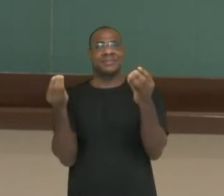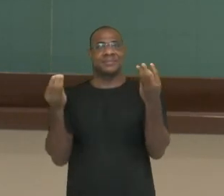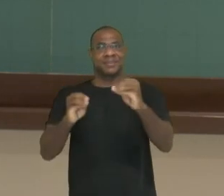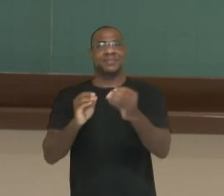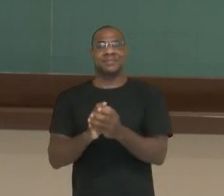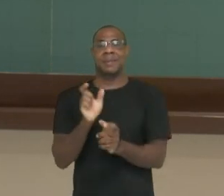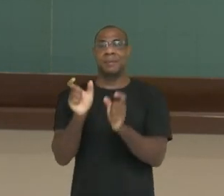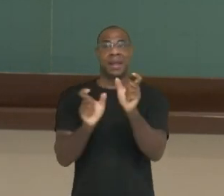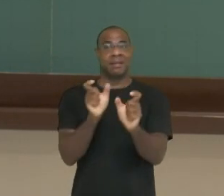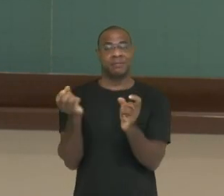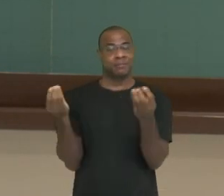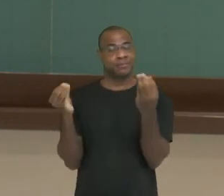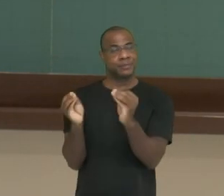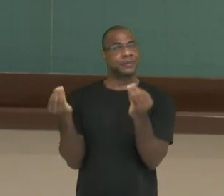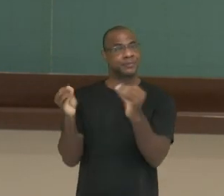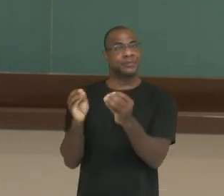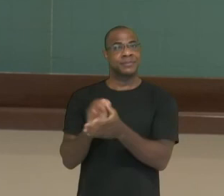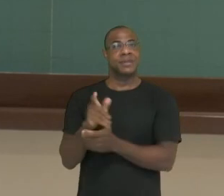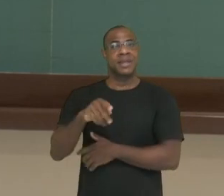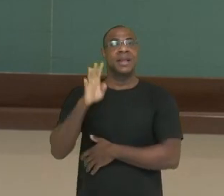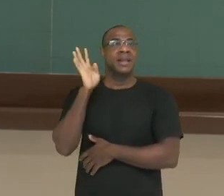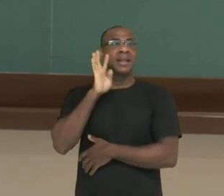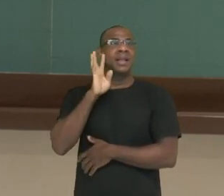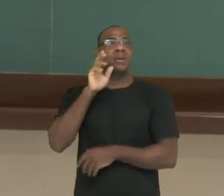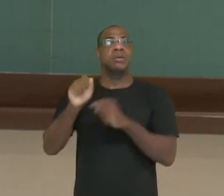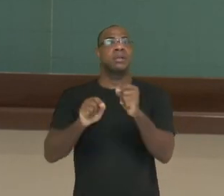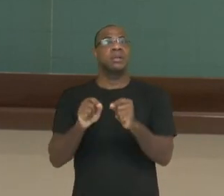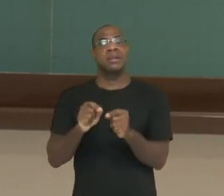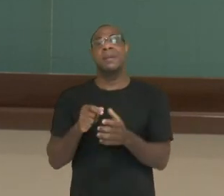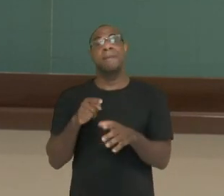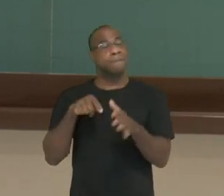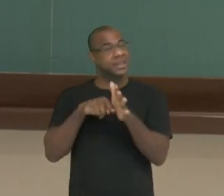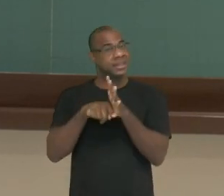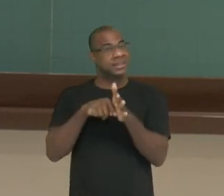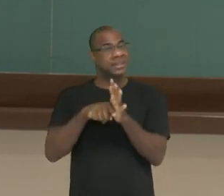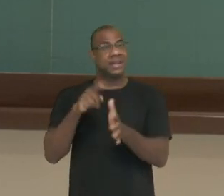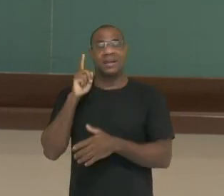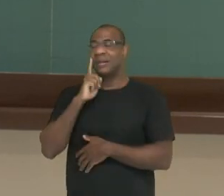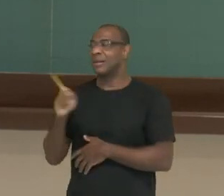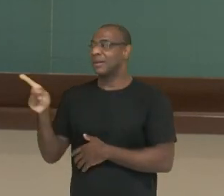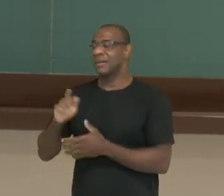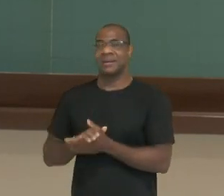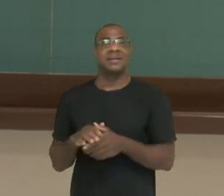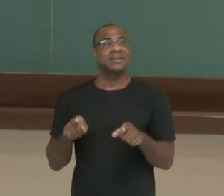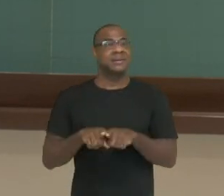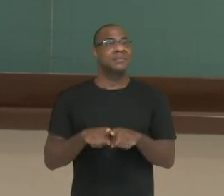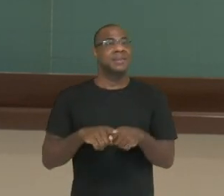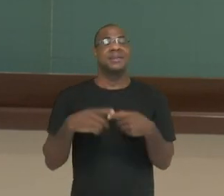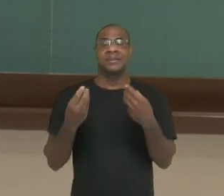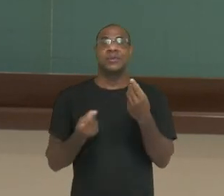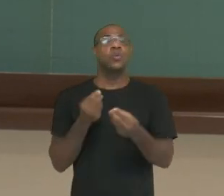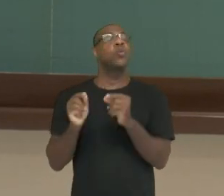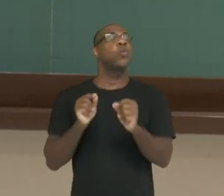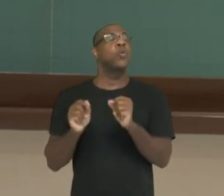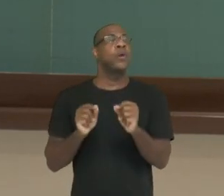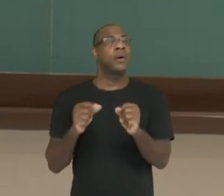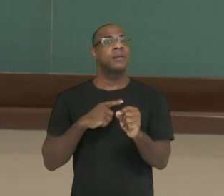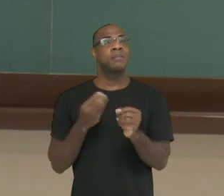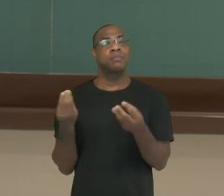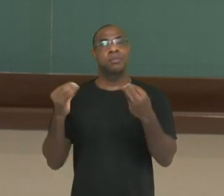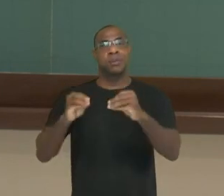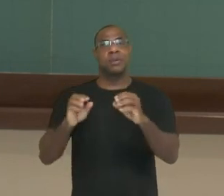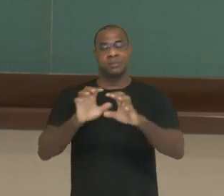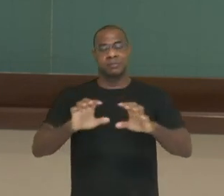de palavra, é legal você pesquisar, como eu sugeri, e a partir disso, né, colocar aqui na